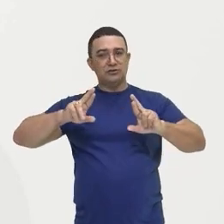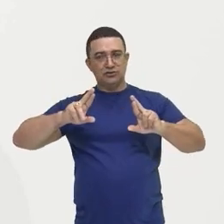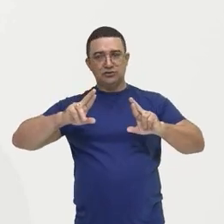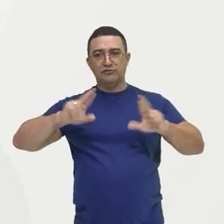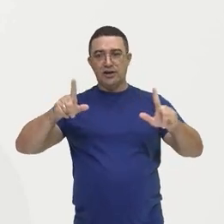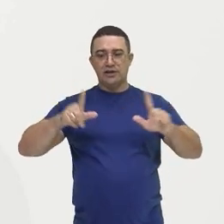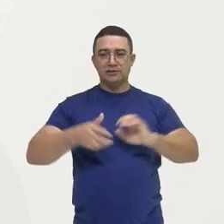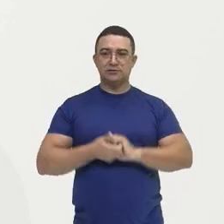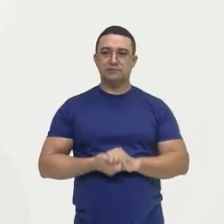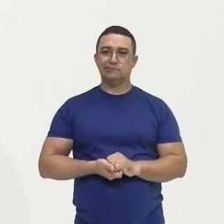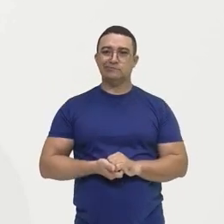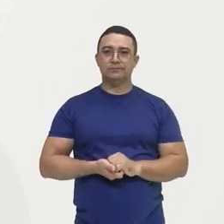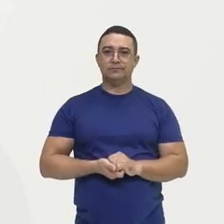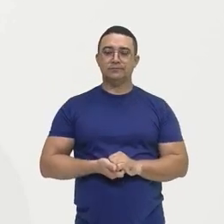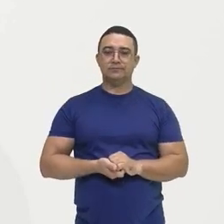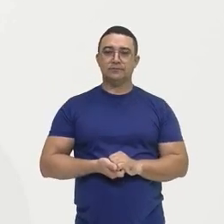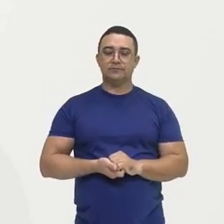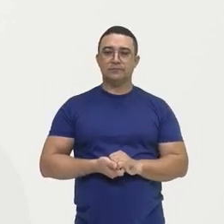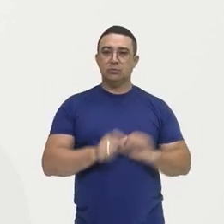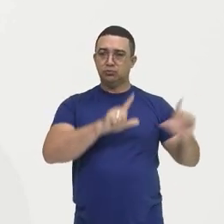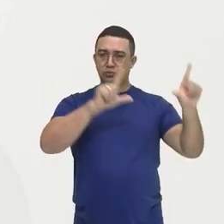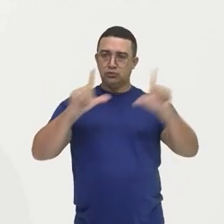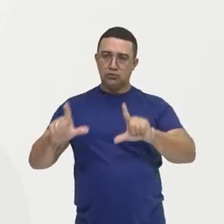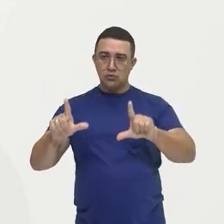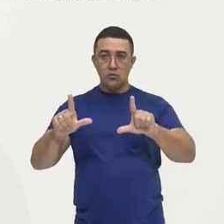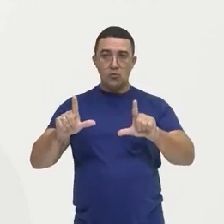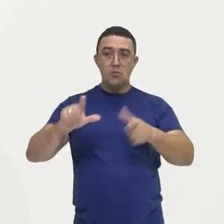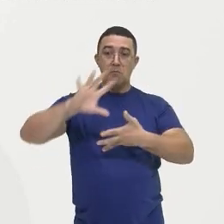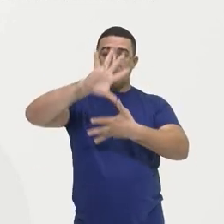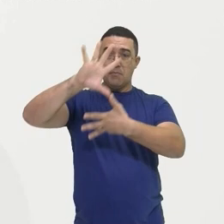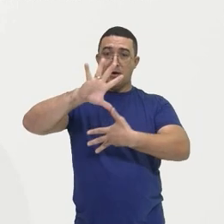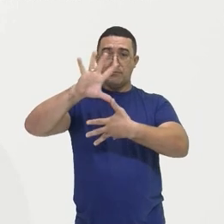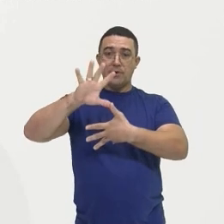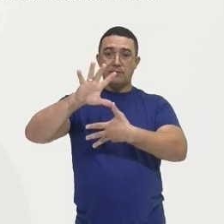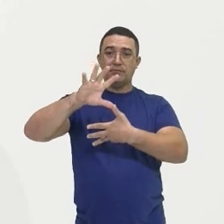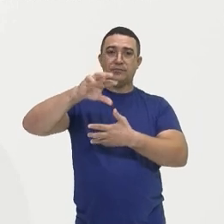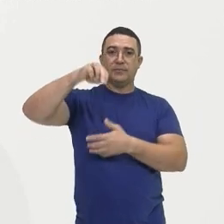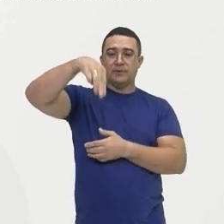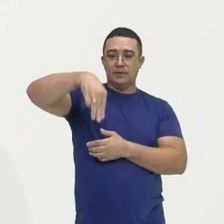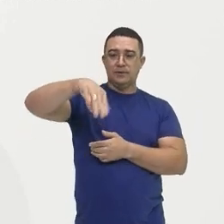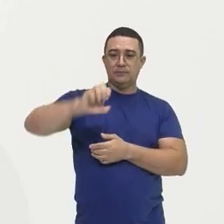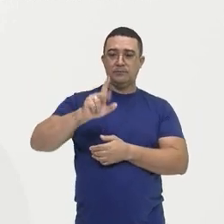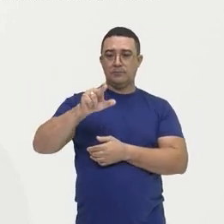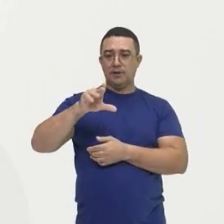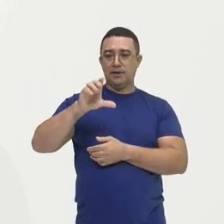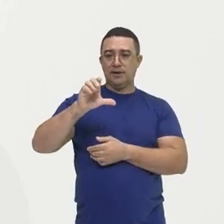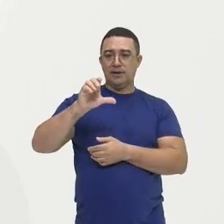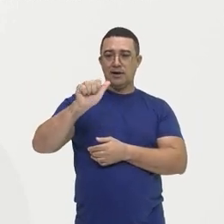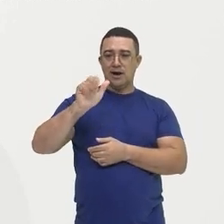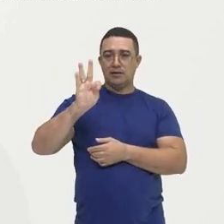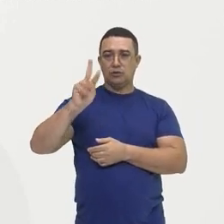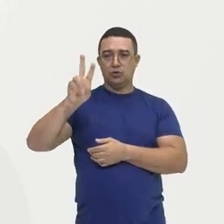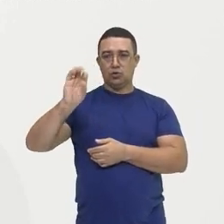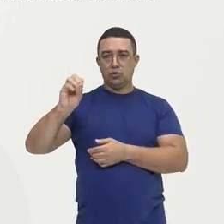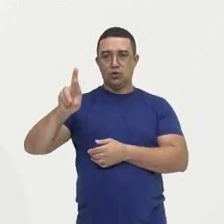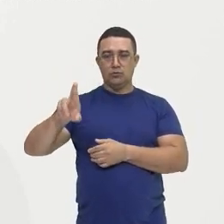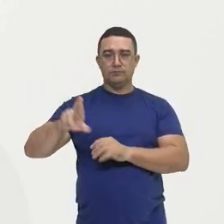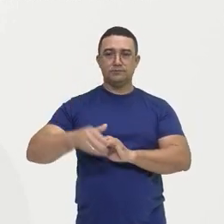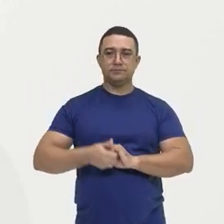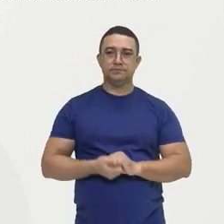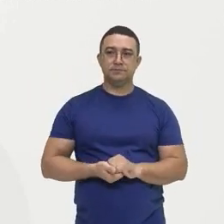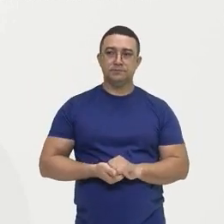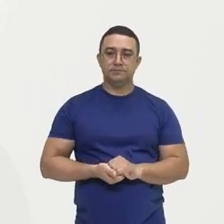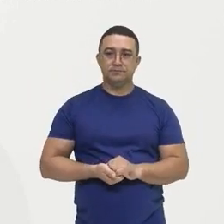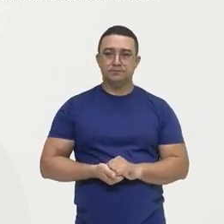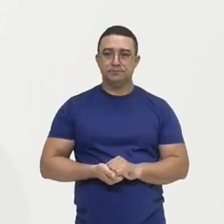Bora voltar aí no mapa anterior de Mercator. Eu coloquei aí para vocês, olha. Então, aqui, olha, na setinha, eu vou colocar outra seta